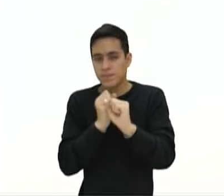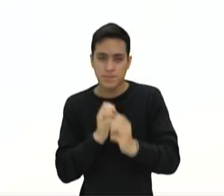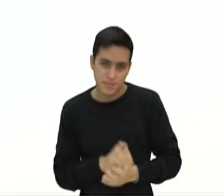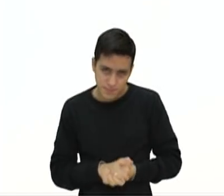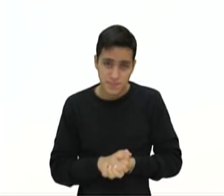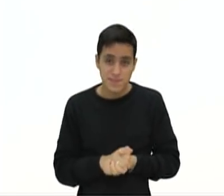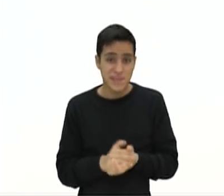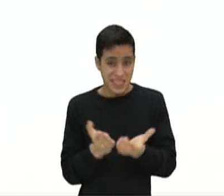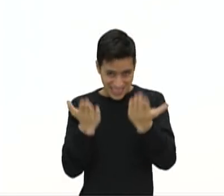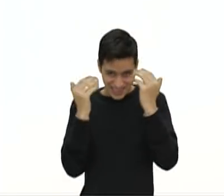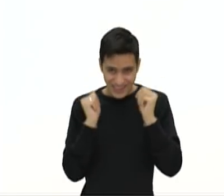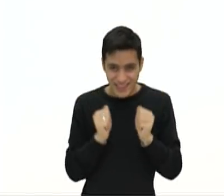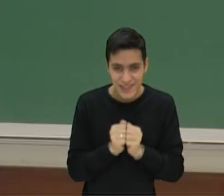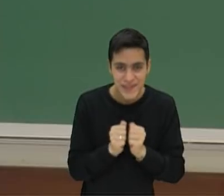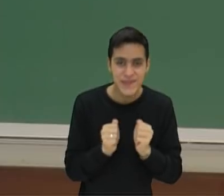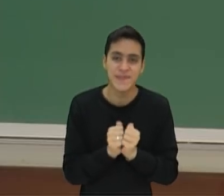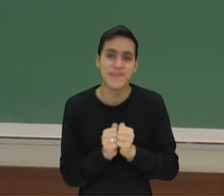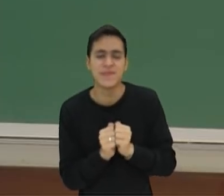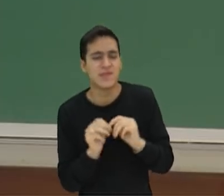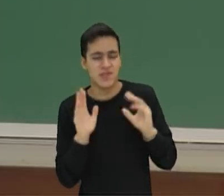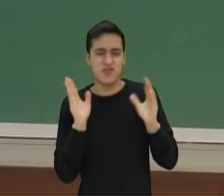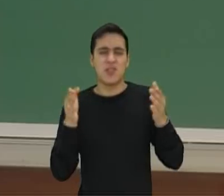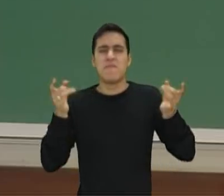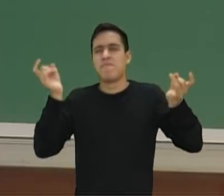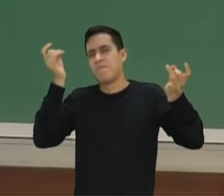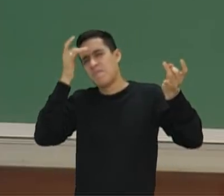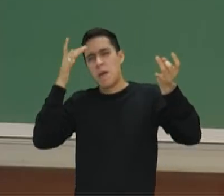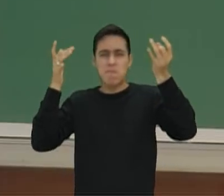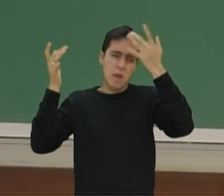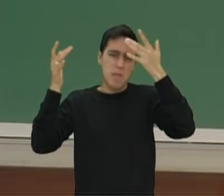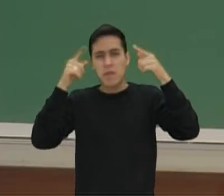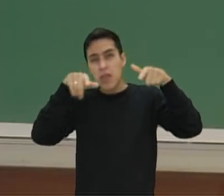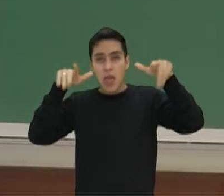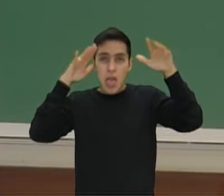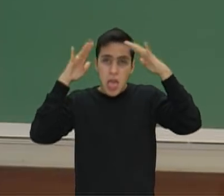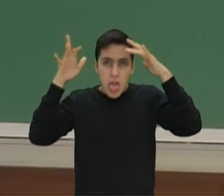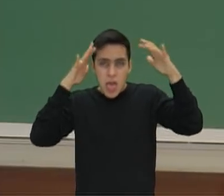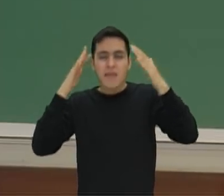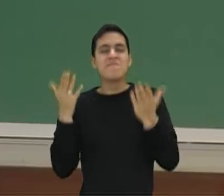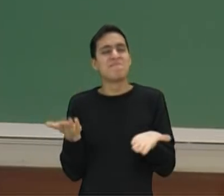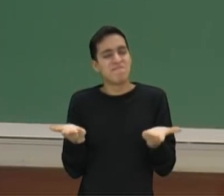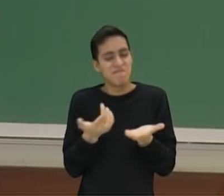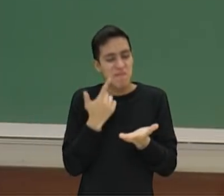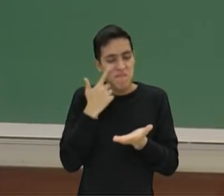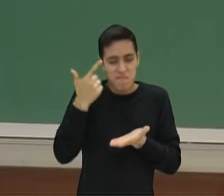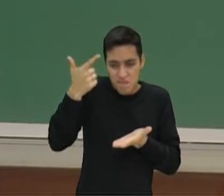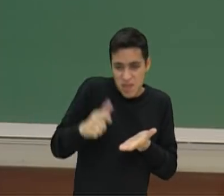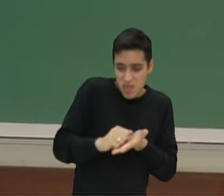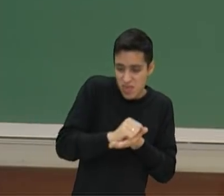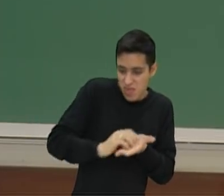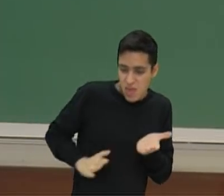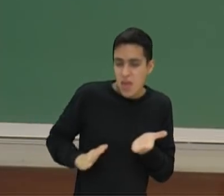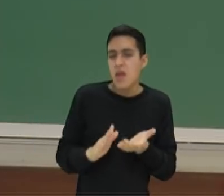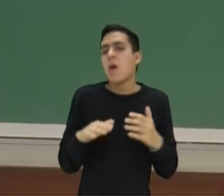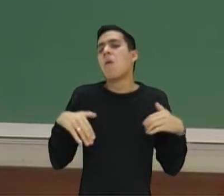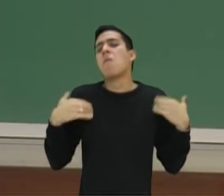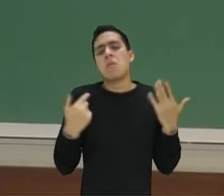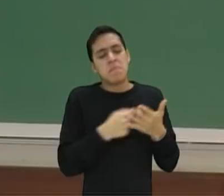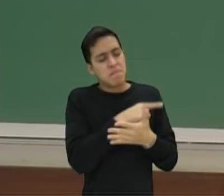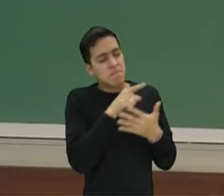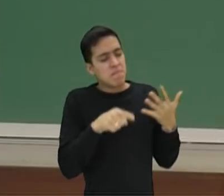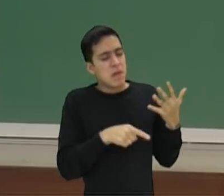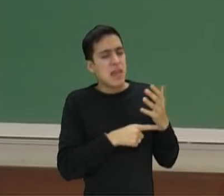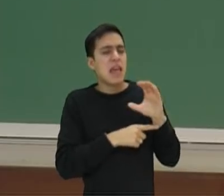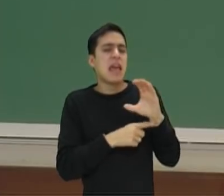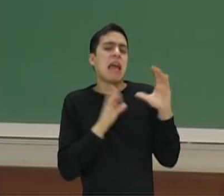Então, vamos lá? Já está fresquinho na cabeça de vocês, vamos a mais uma atividade. Quais são mesmo os climas